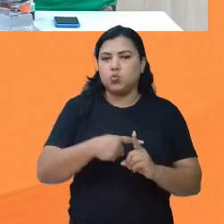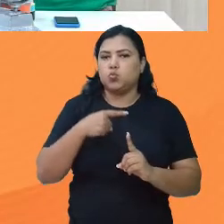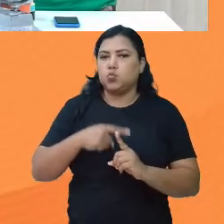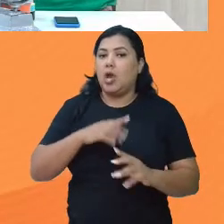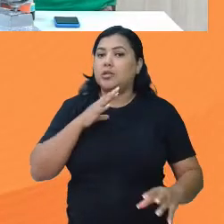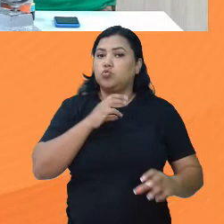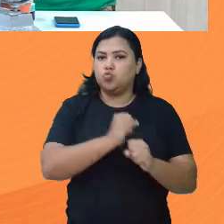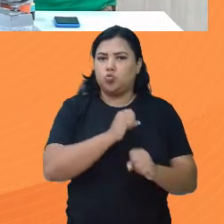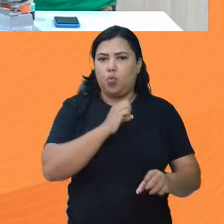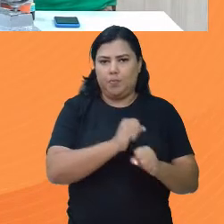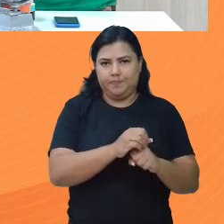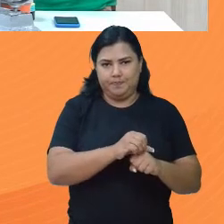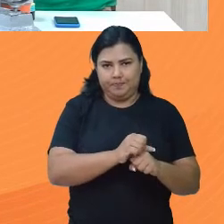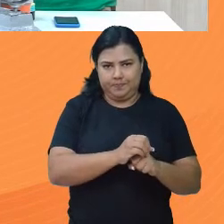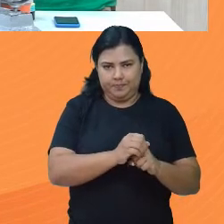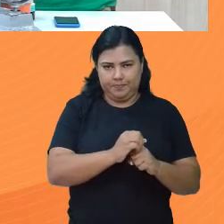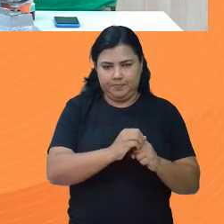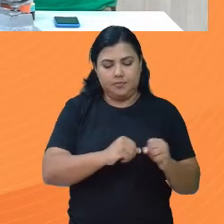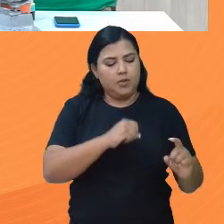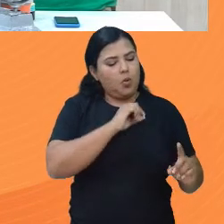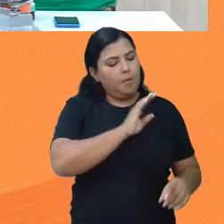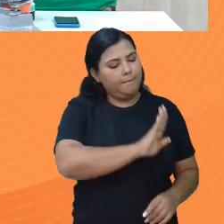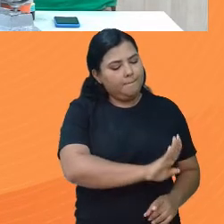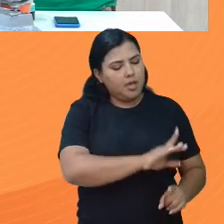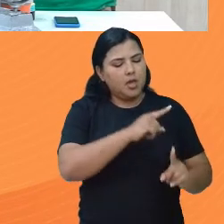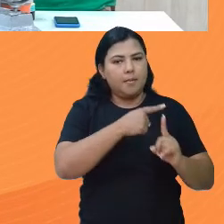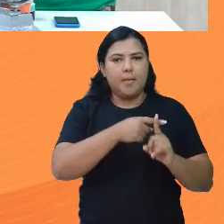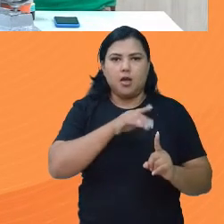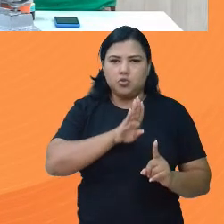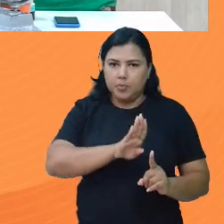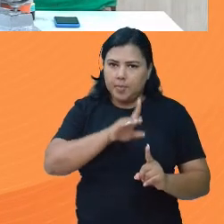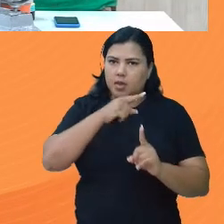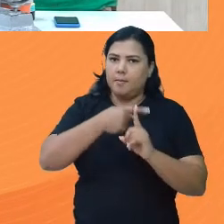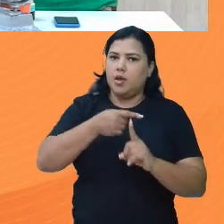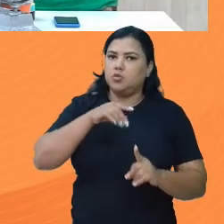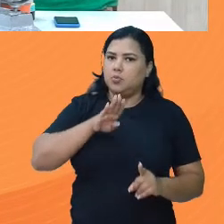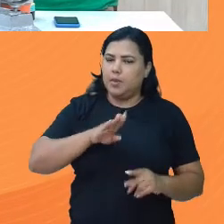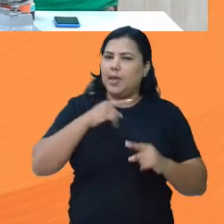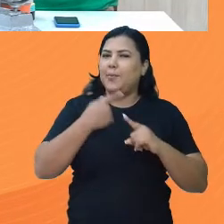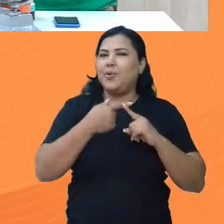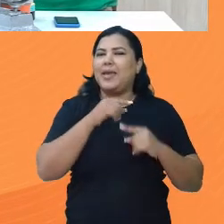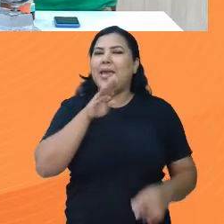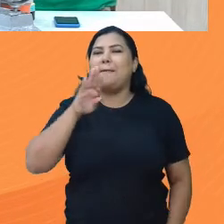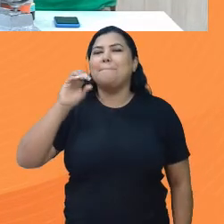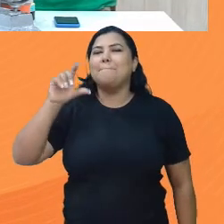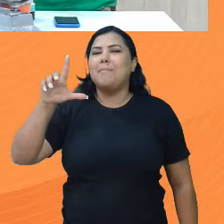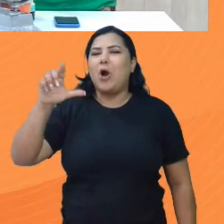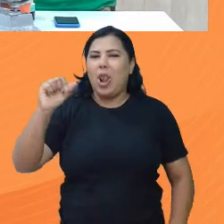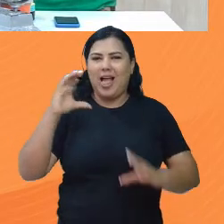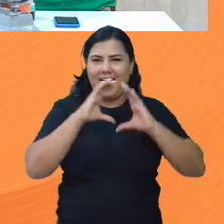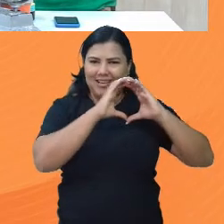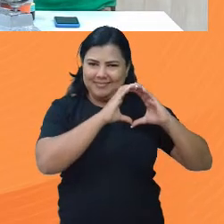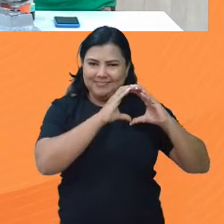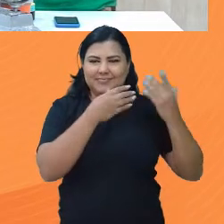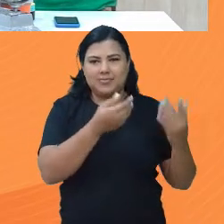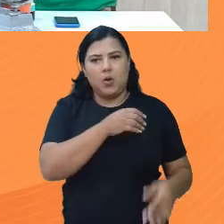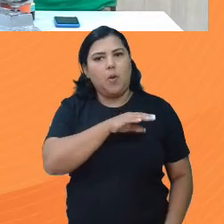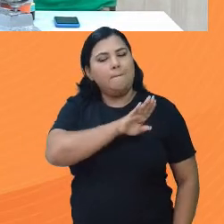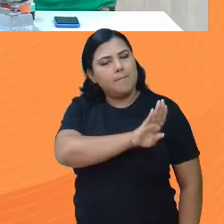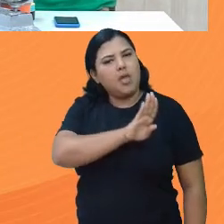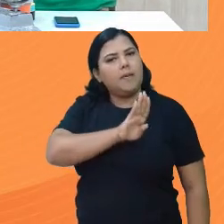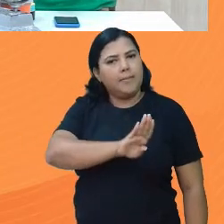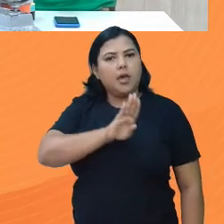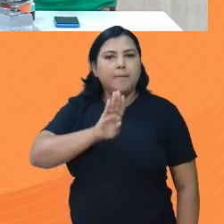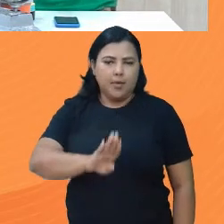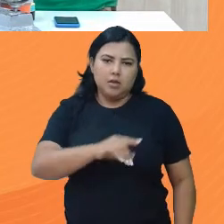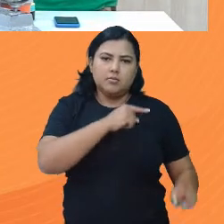daquelas 3 bolas. Então eu coloquei letra B por conta de bola. Poderia colocar letra C por conta de círculo, O de objeto, qualquer